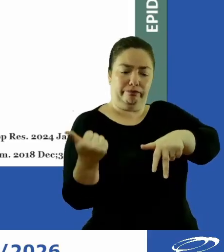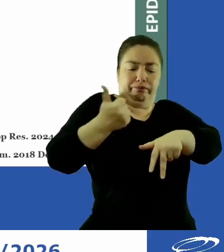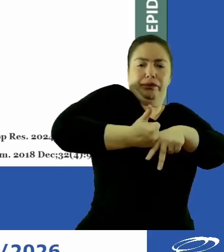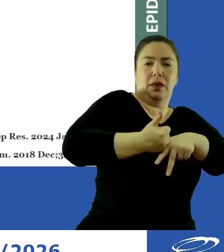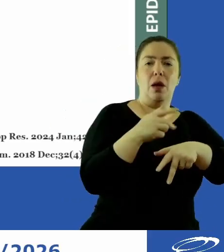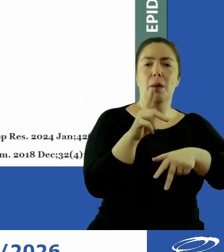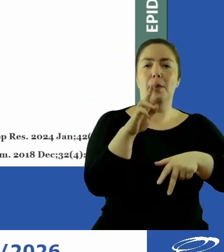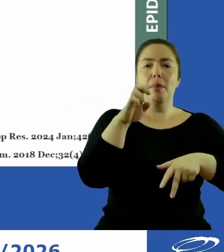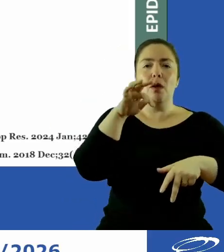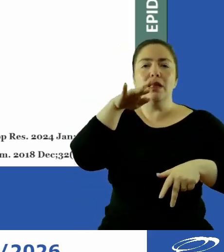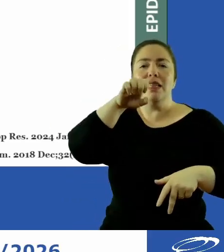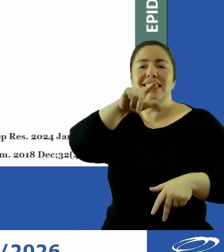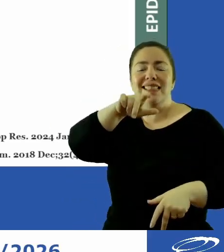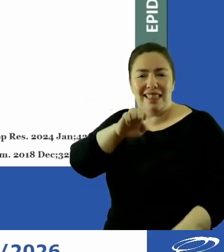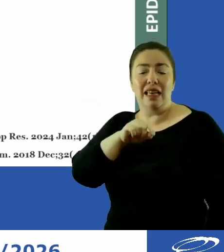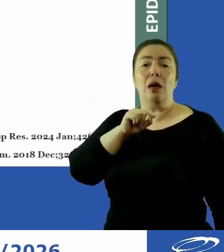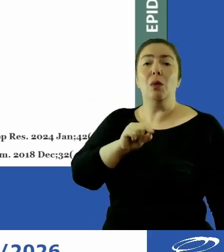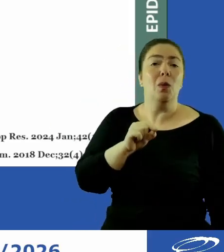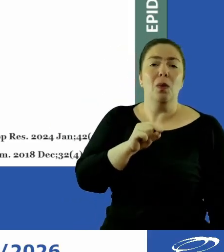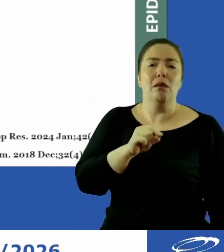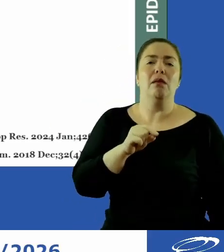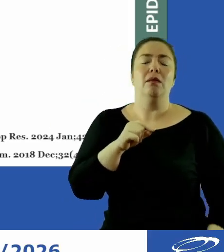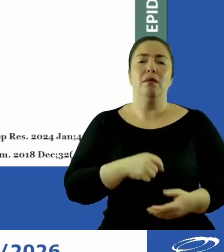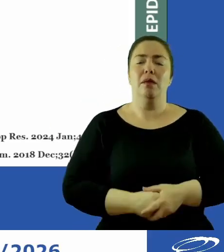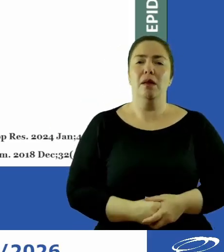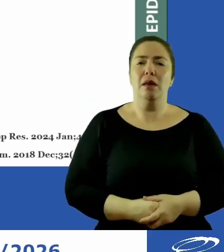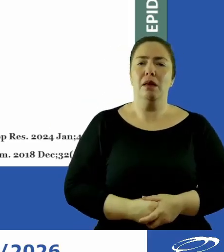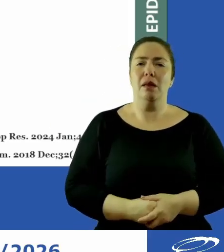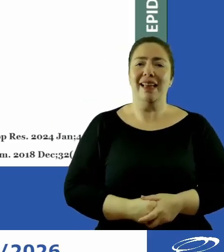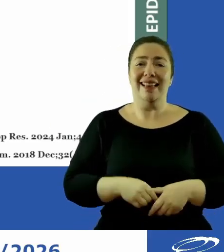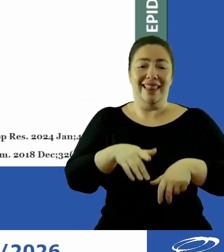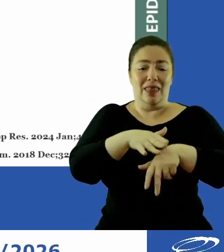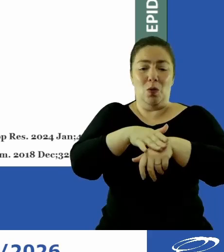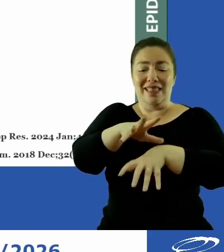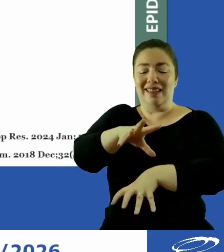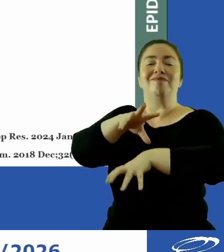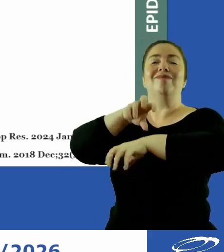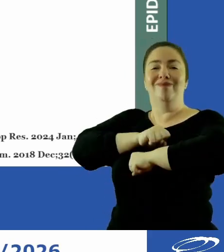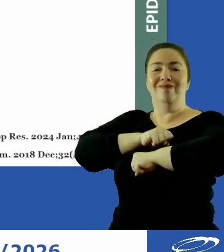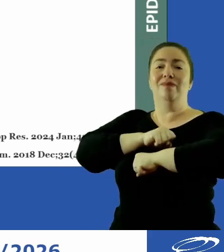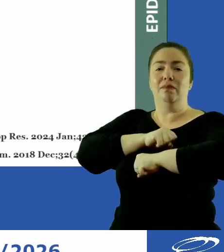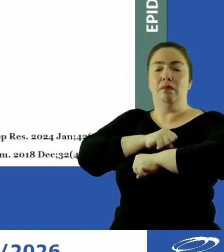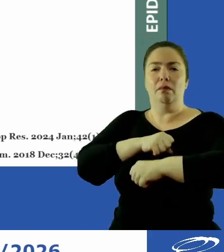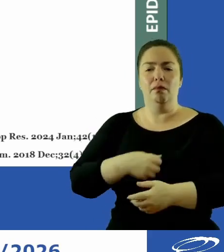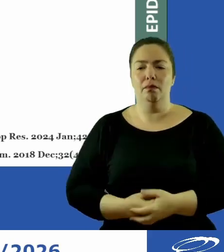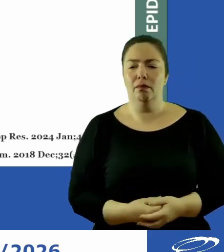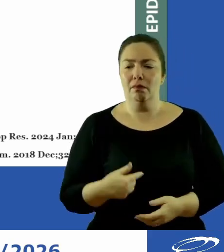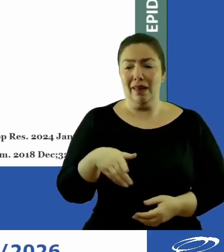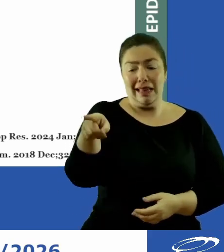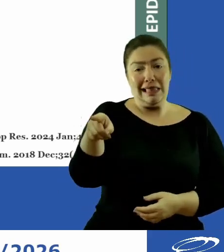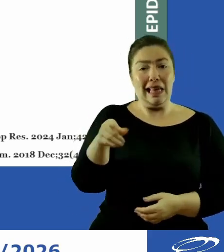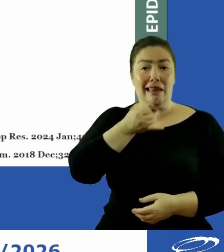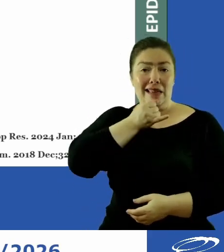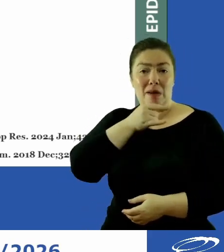é uma artroplastia total infectada precoce e aguda de uma paciente tabagista, mas jovem, e que o diagnóstico